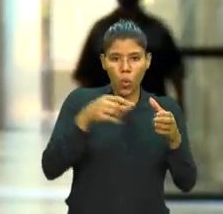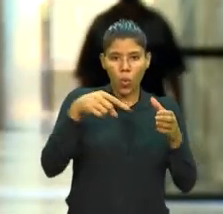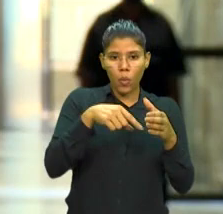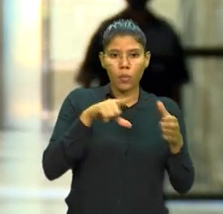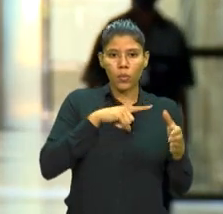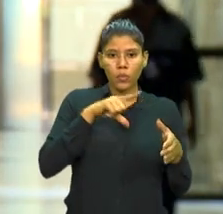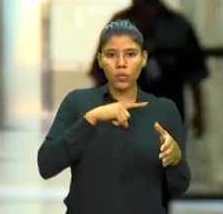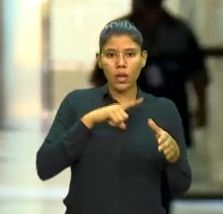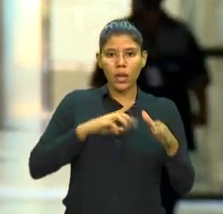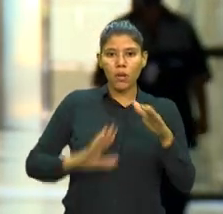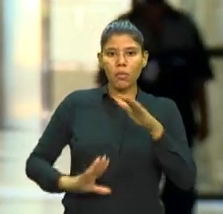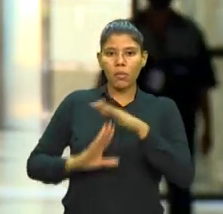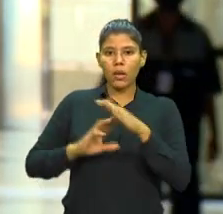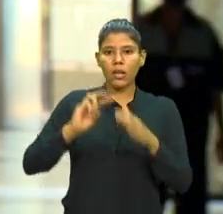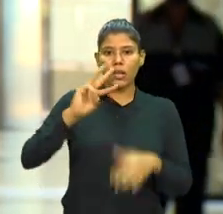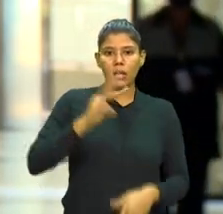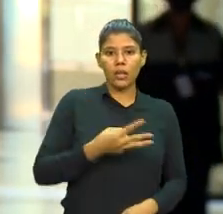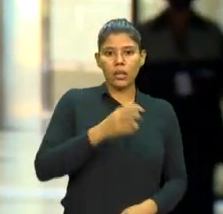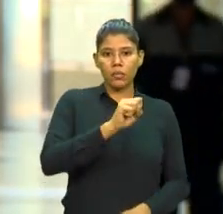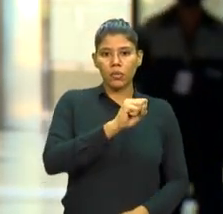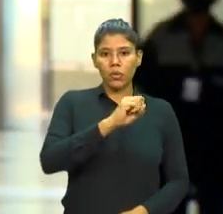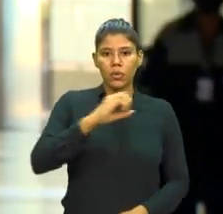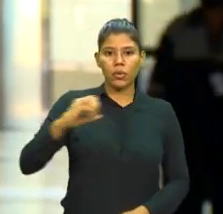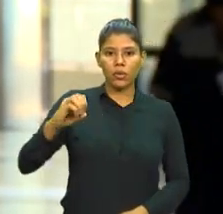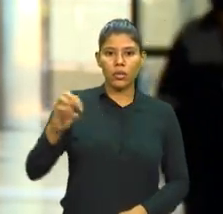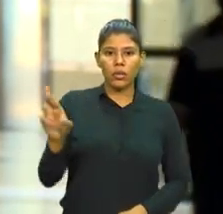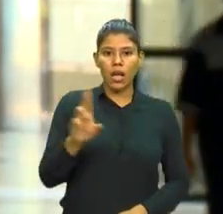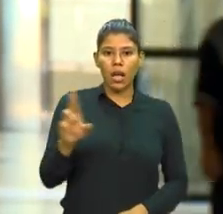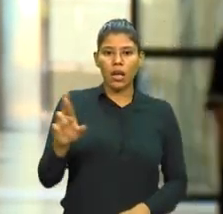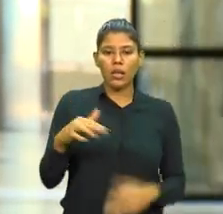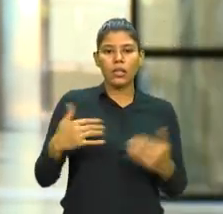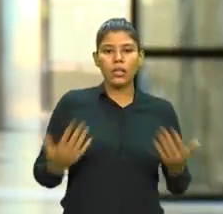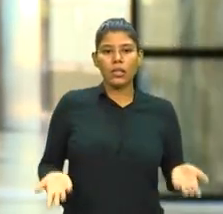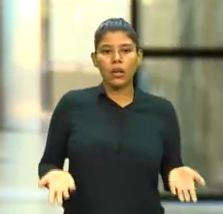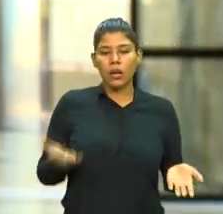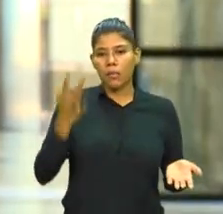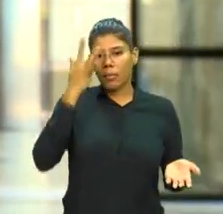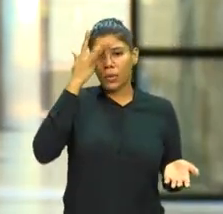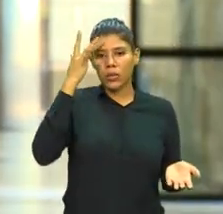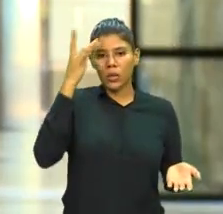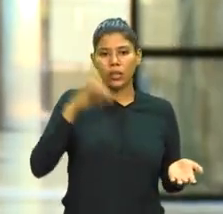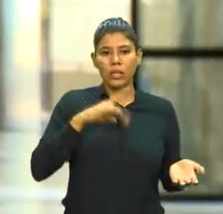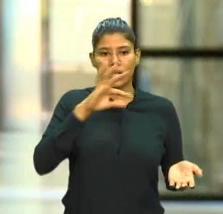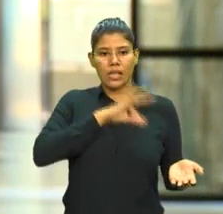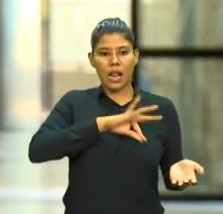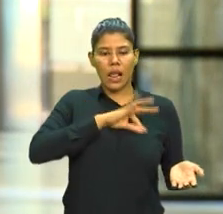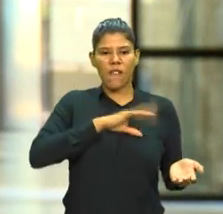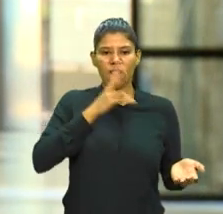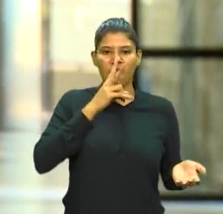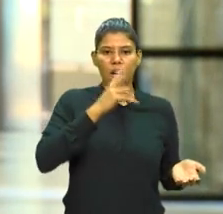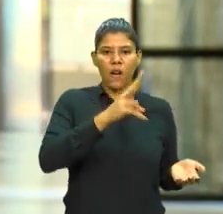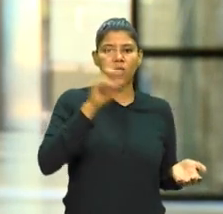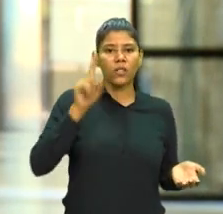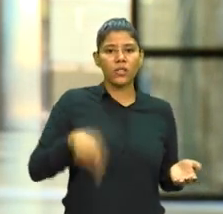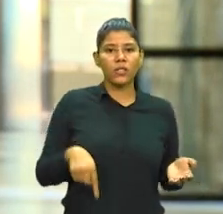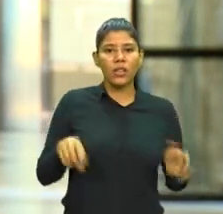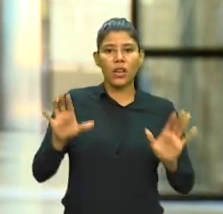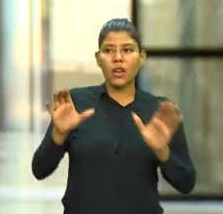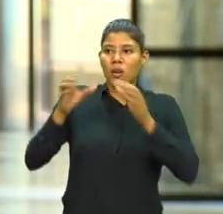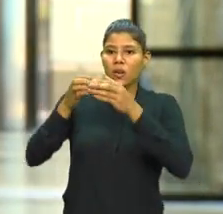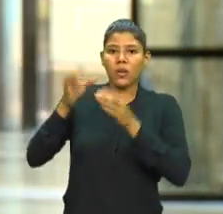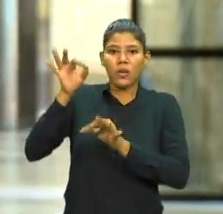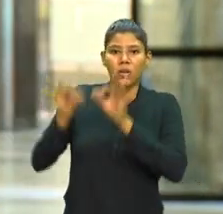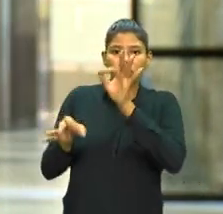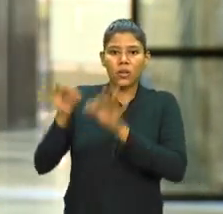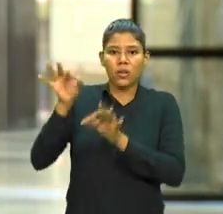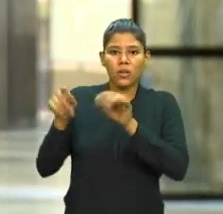máximo 3.800 portanto aqueles que ganham salários maiores estão concentrados no judiciário e no